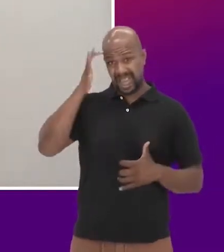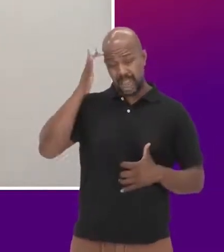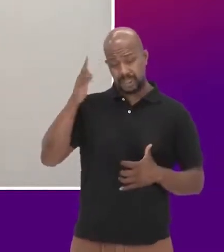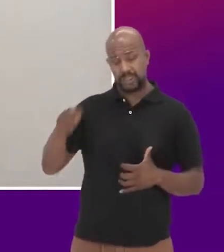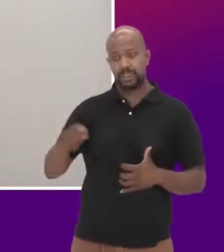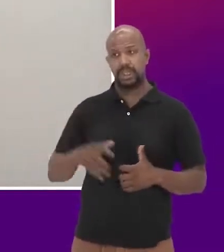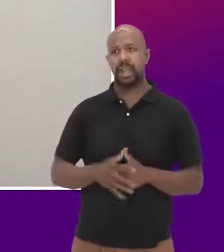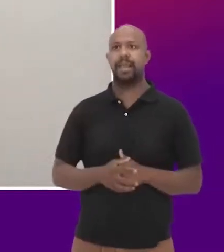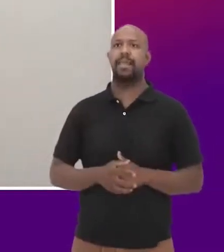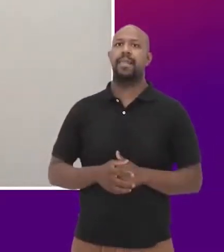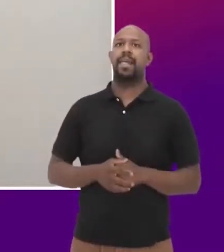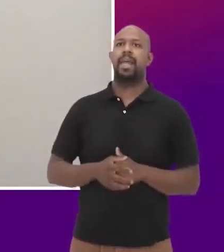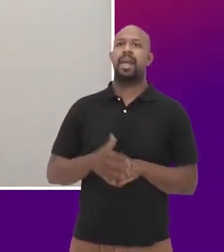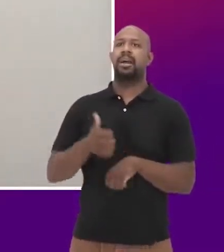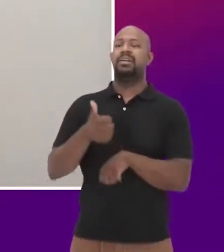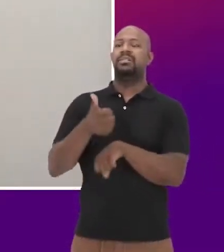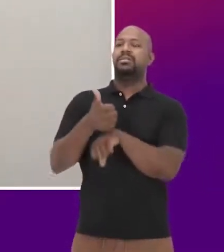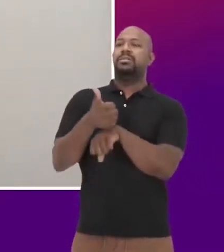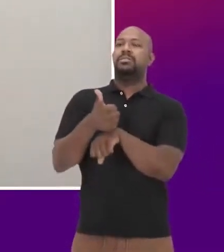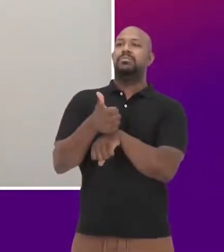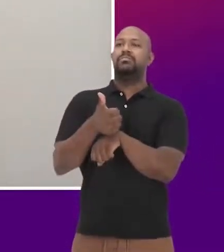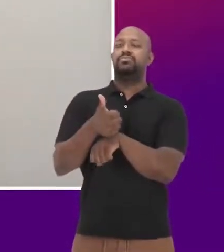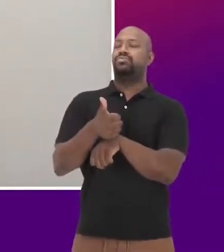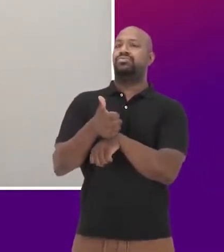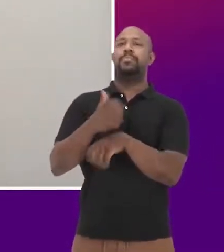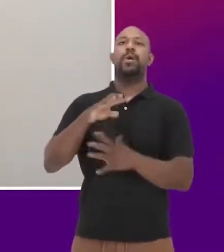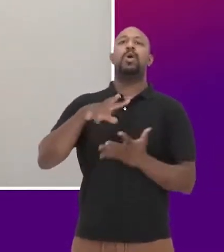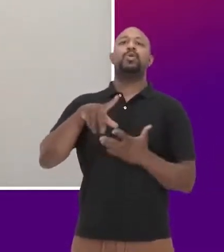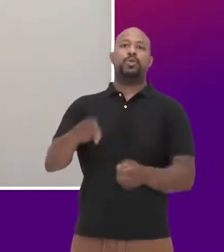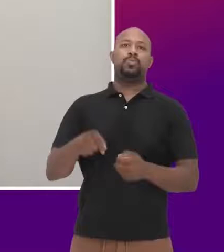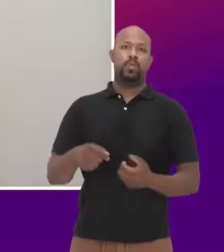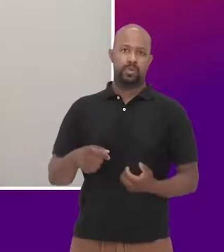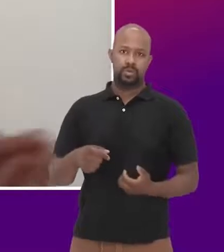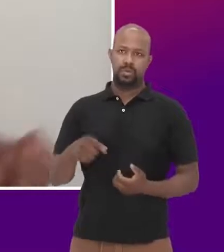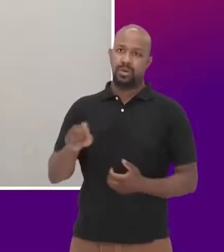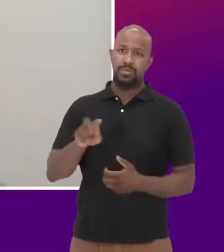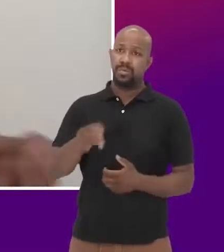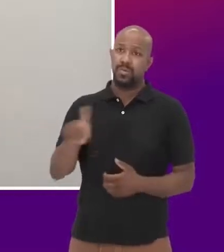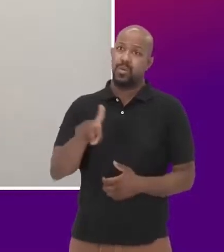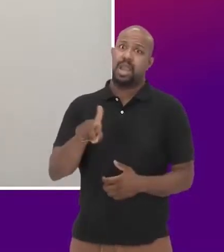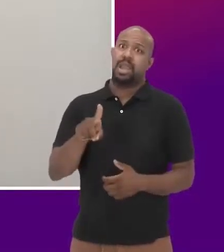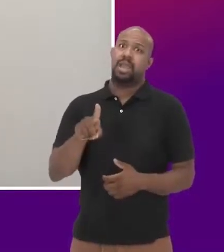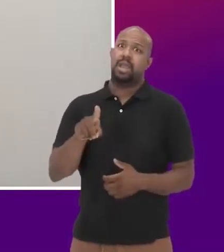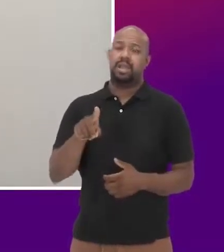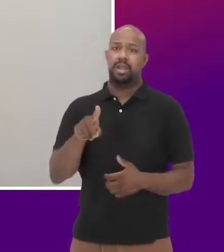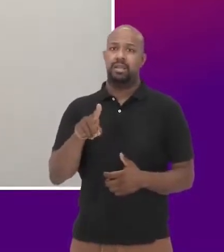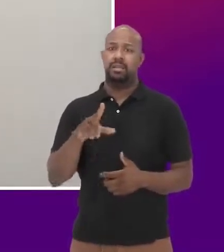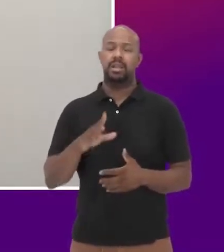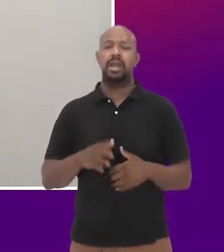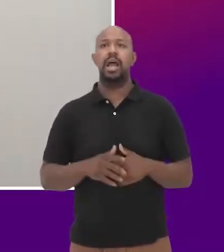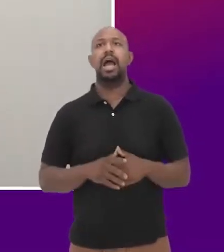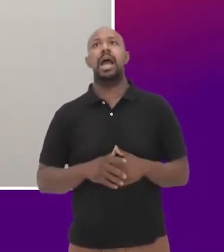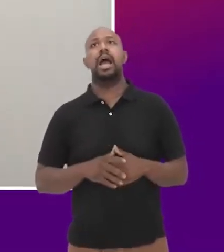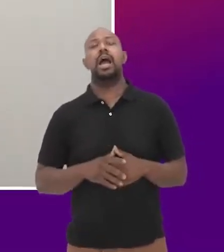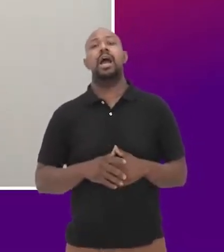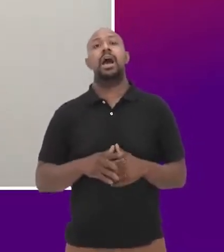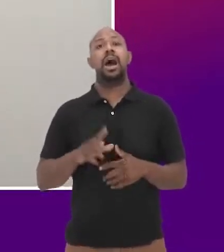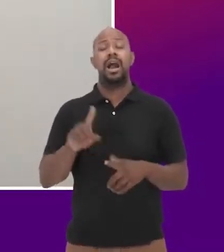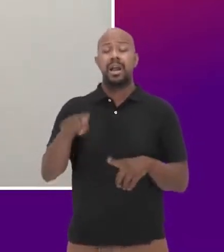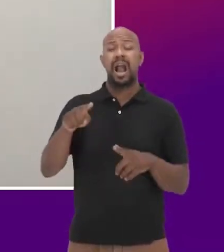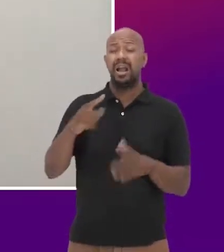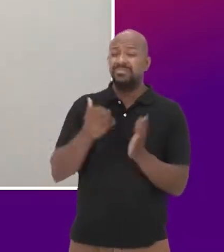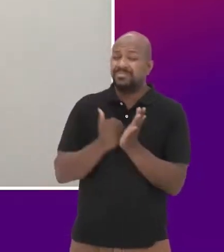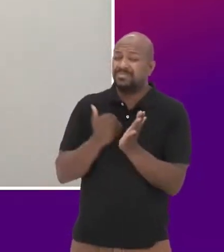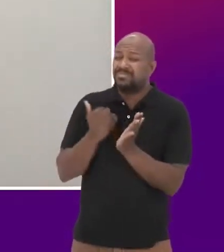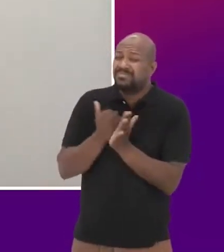acha a 8ª maravilha do planeta, quando é no máximo a 7ª. E a Coca-Cola cometeu um